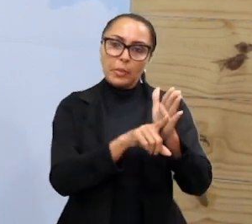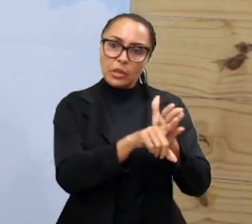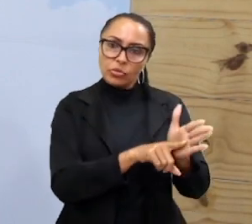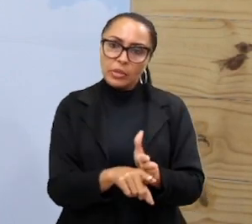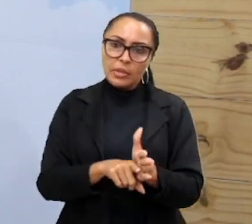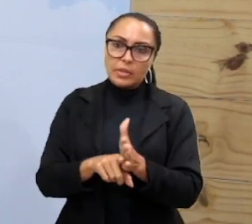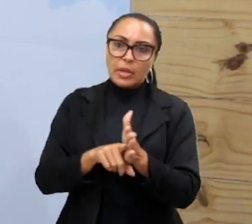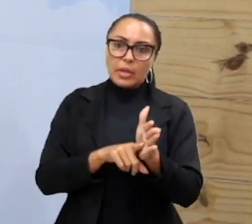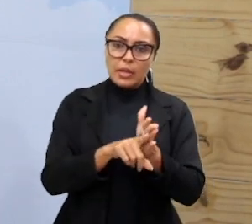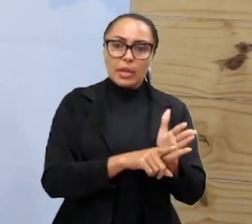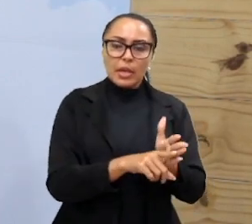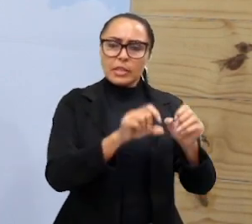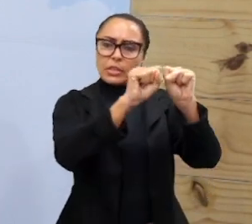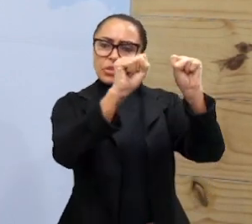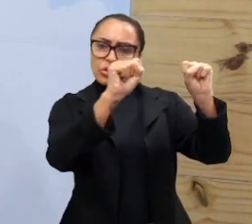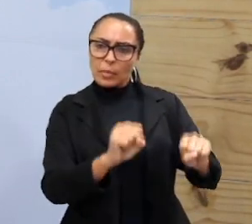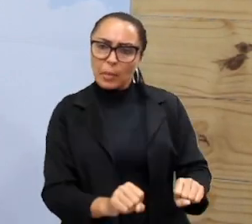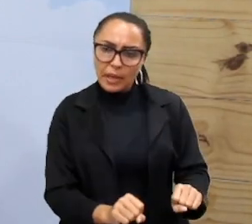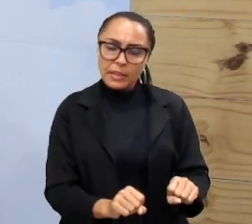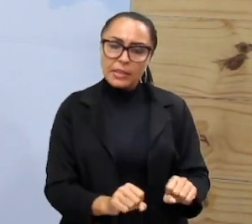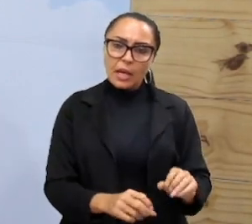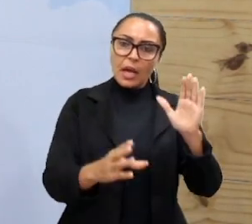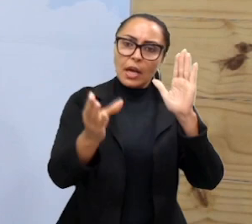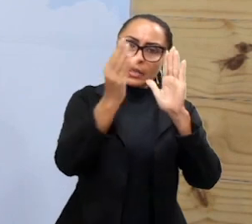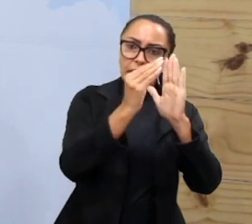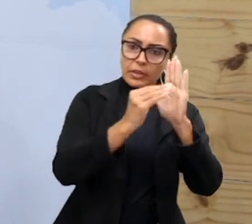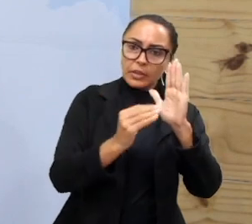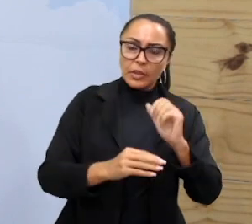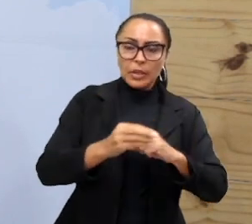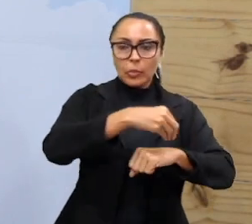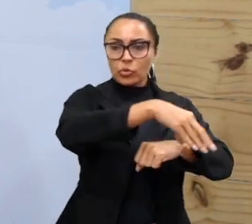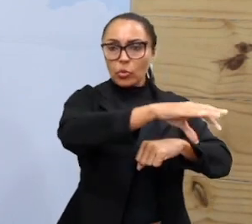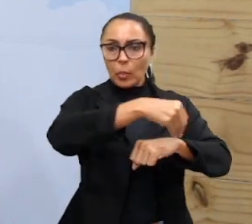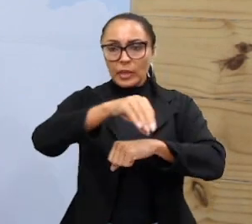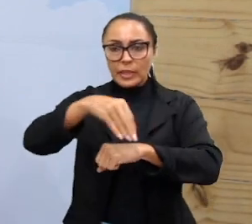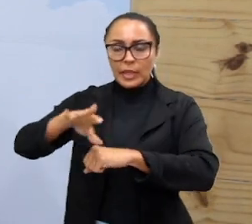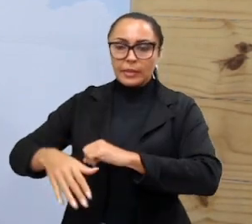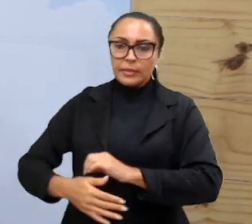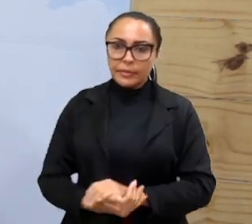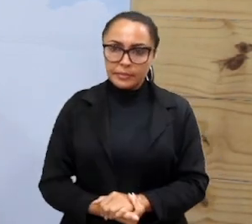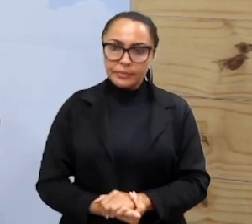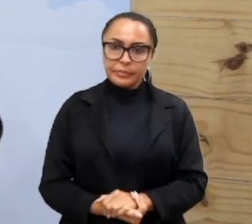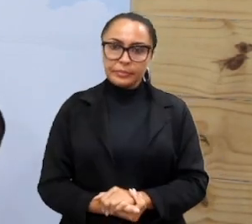analisar, sistematizar dados para depois compartilhar, né? É